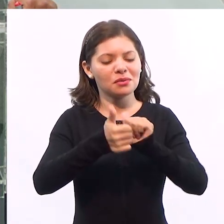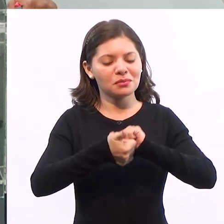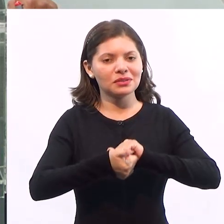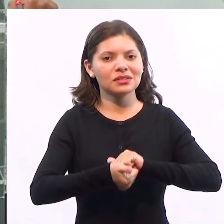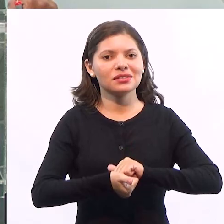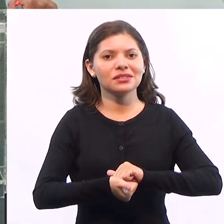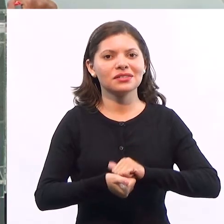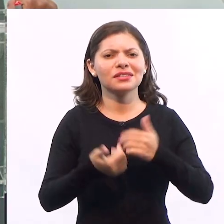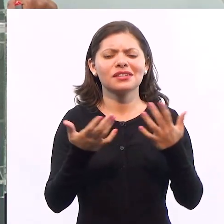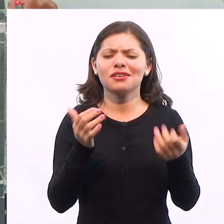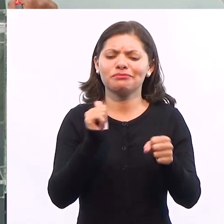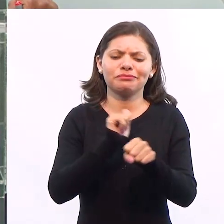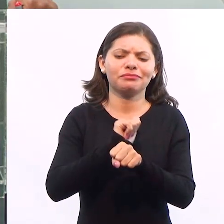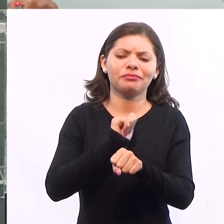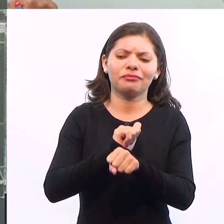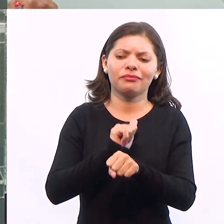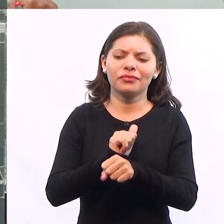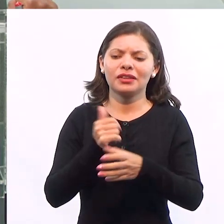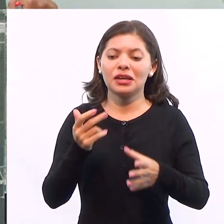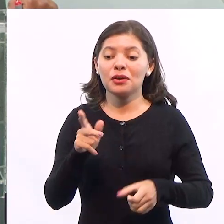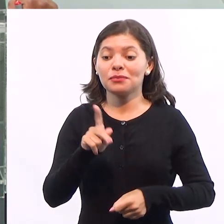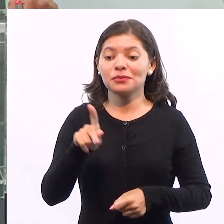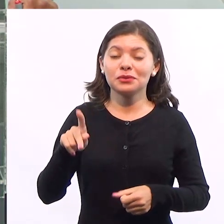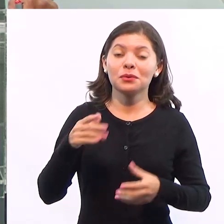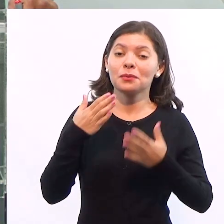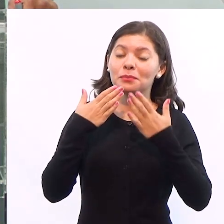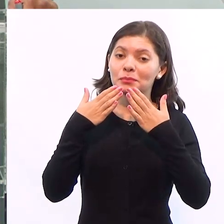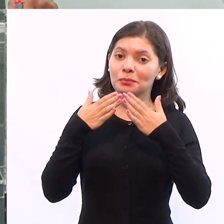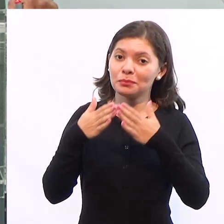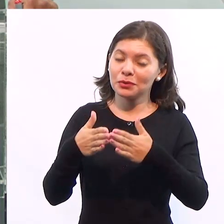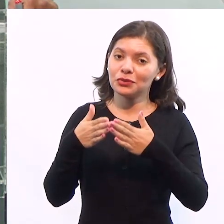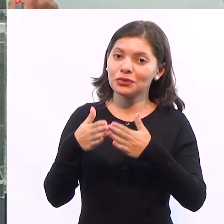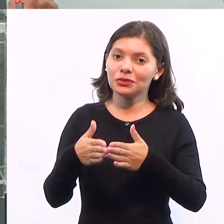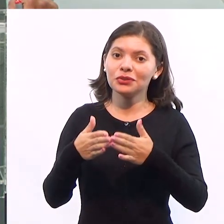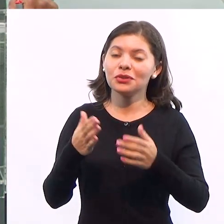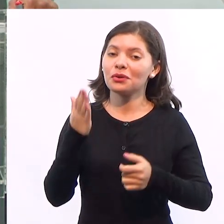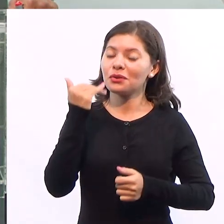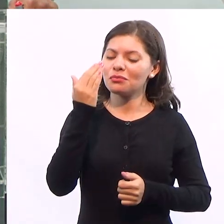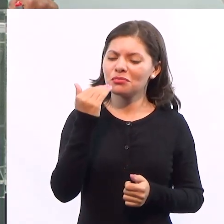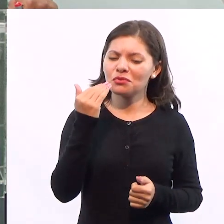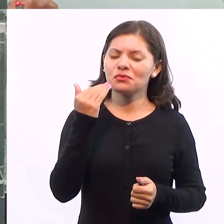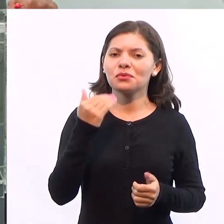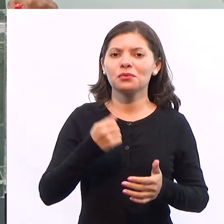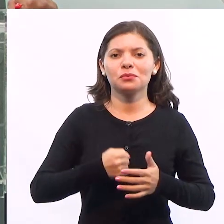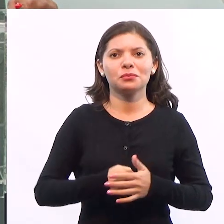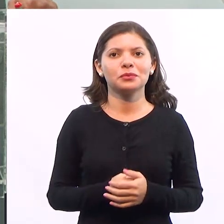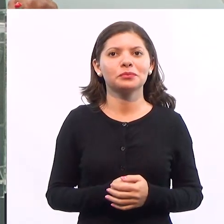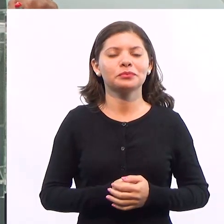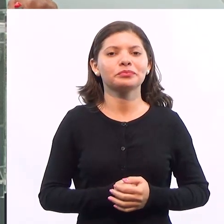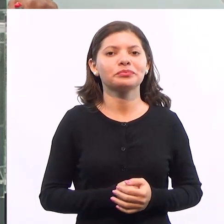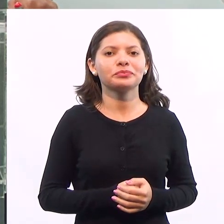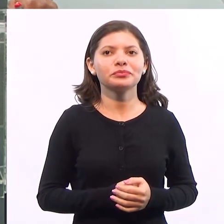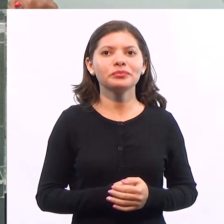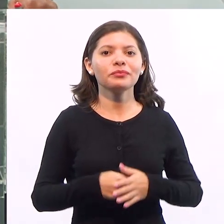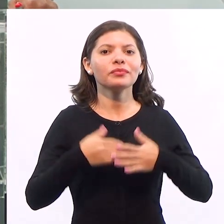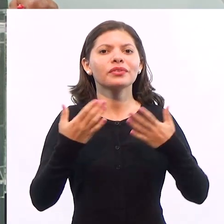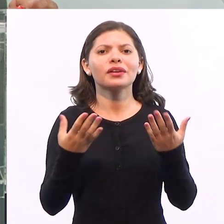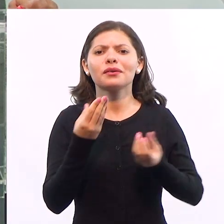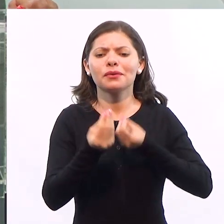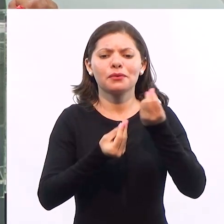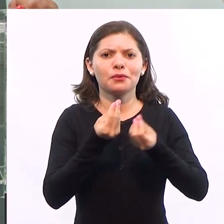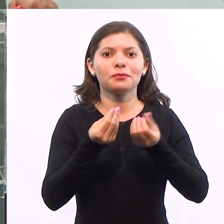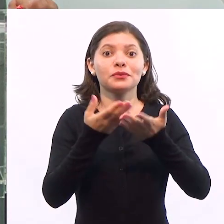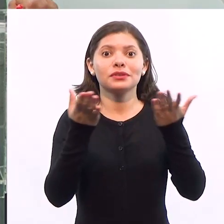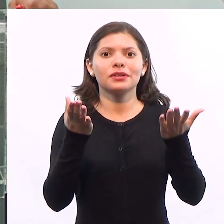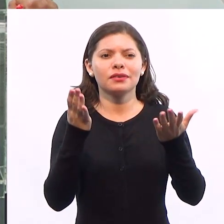Olha só, uma possibilidade de adaptação. Ah, não, vou apertar o pause aqui, o professor pediu para mim ir lá comer um lanchinho, estou com fome mesmo, e saco